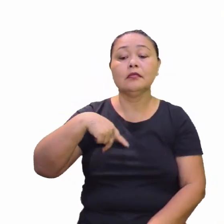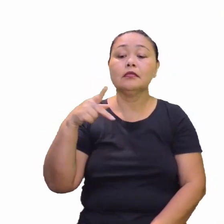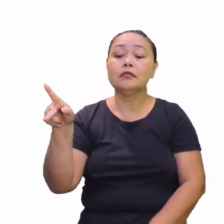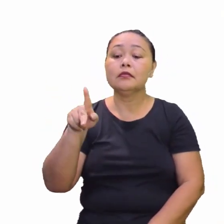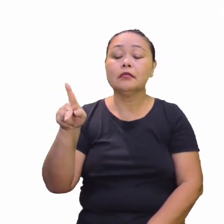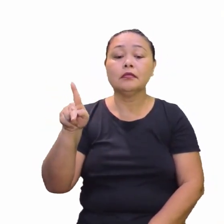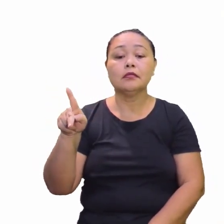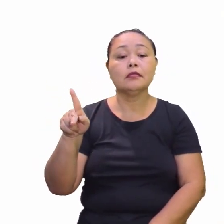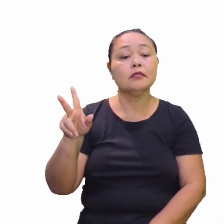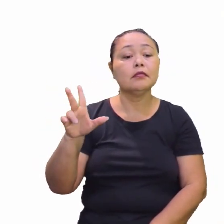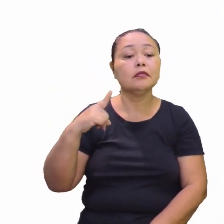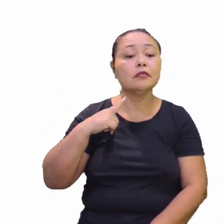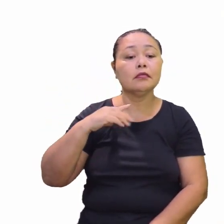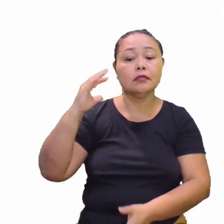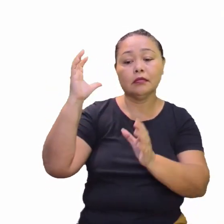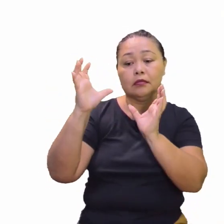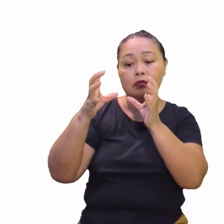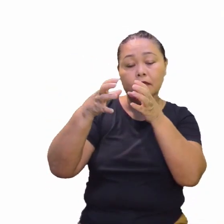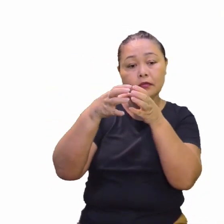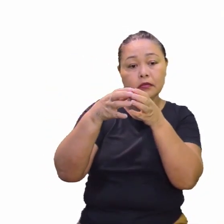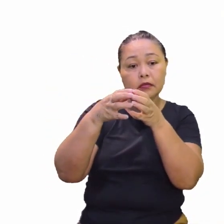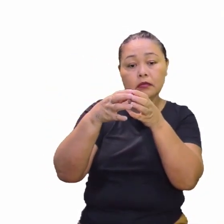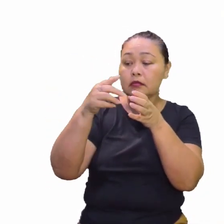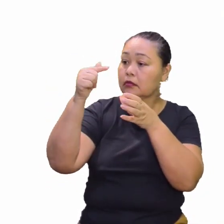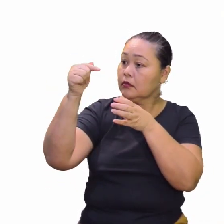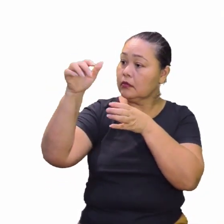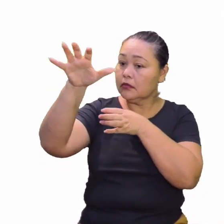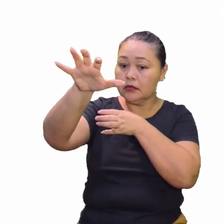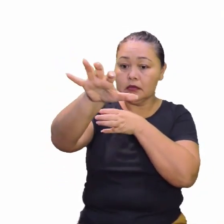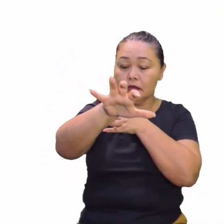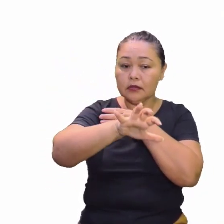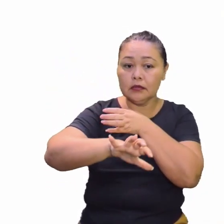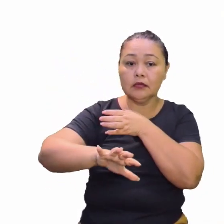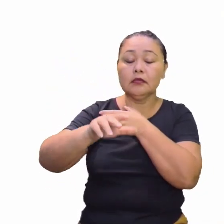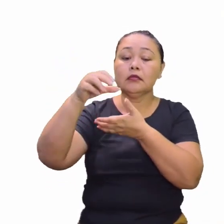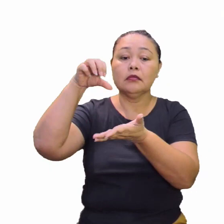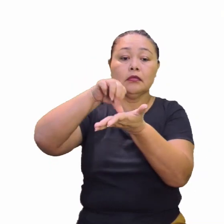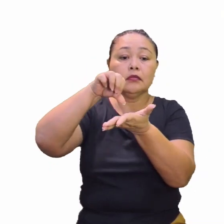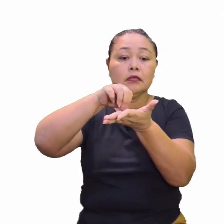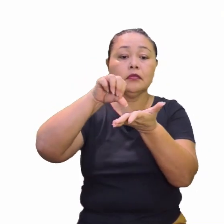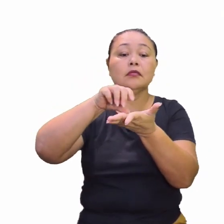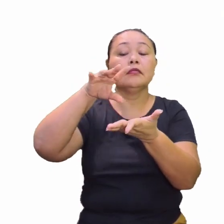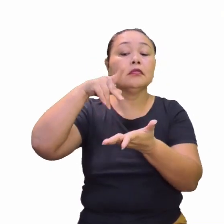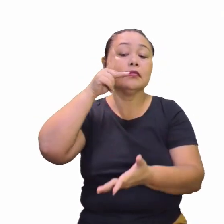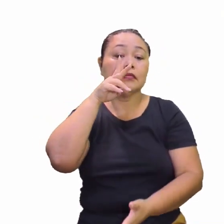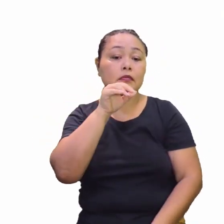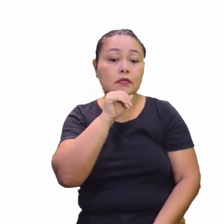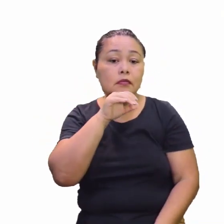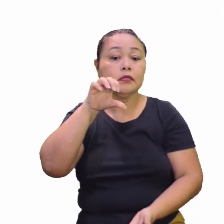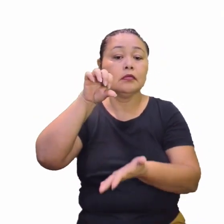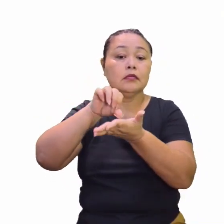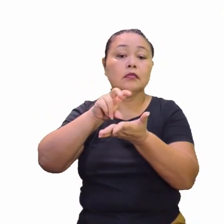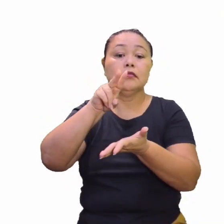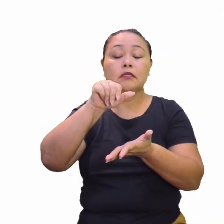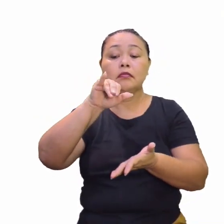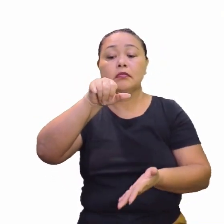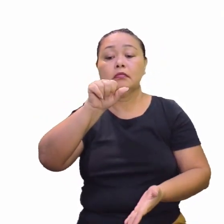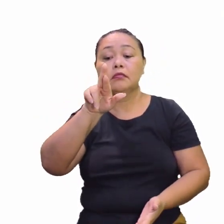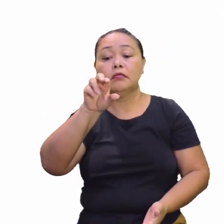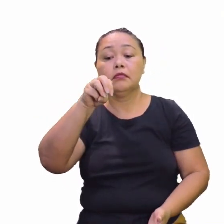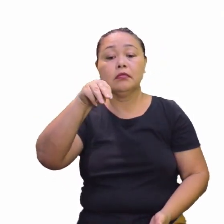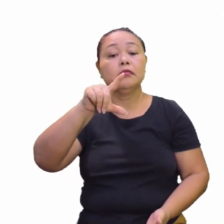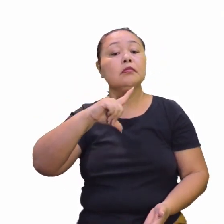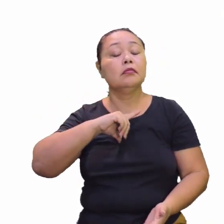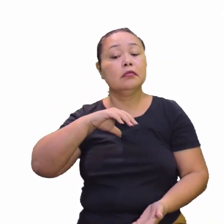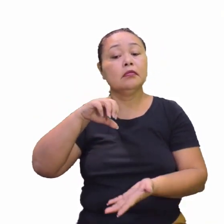professor Jorge? É. Então, aqui foram divididos, ó, em 7 áreas. Polo Madeira Mamoré, que é Porto Velho. Polo